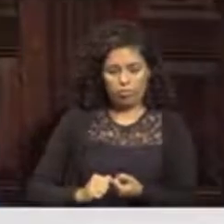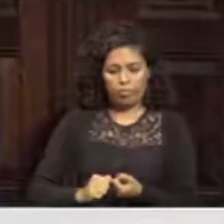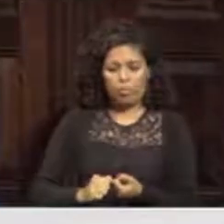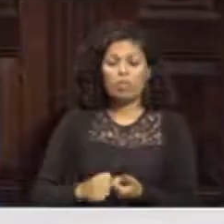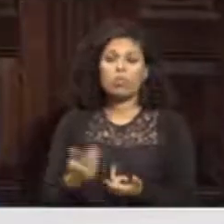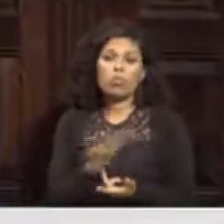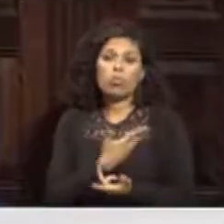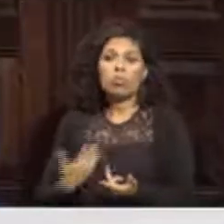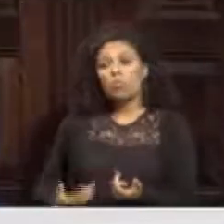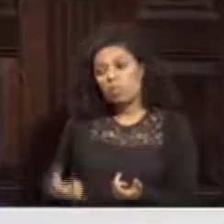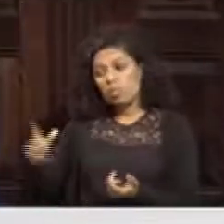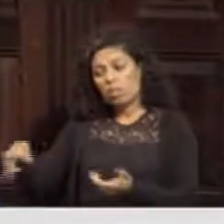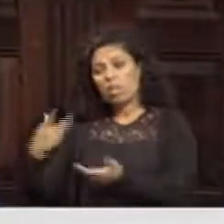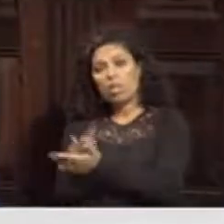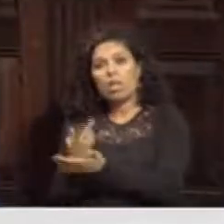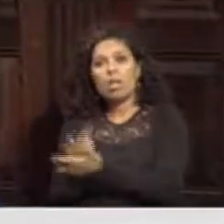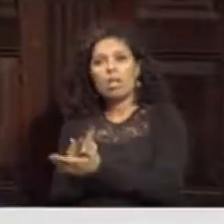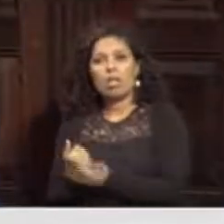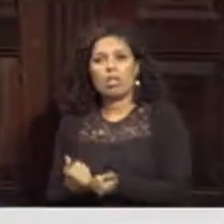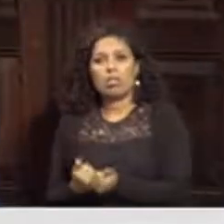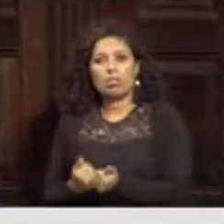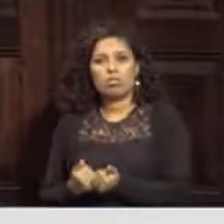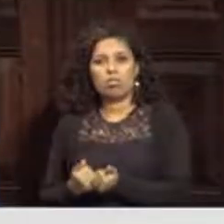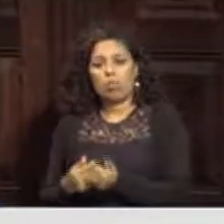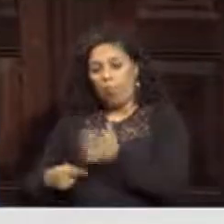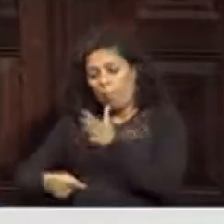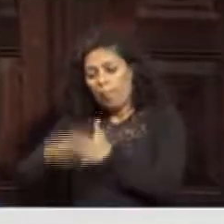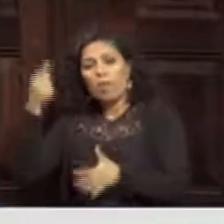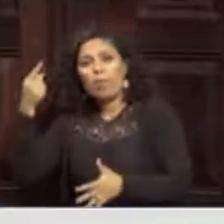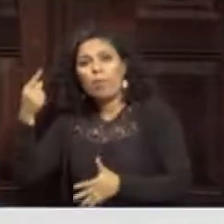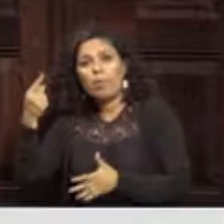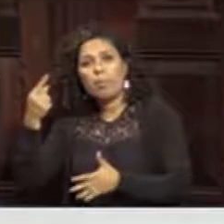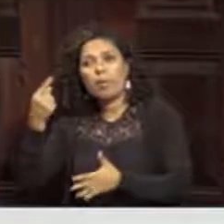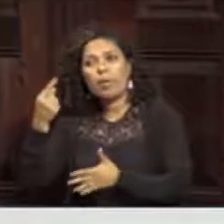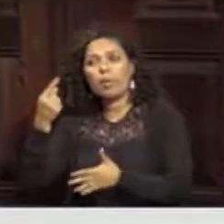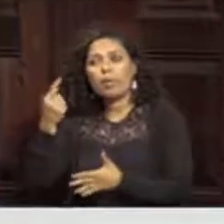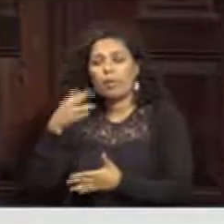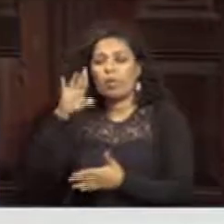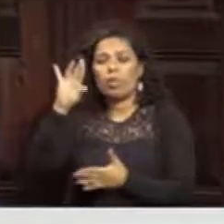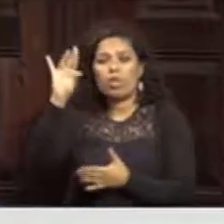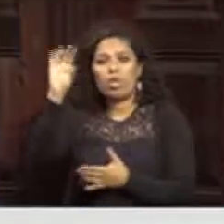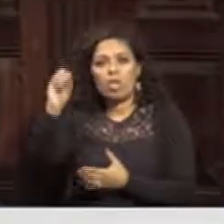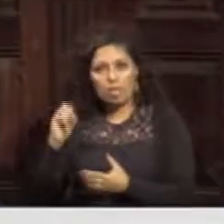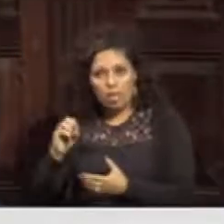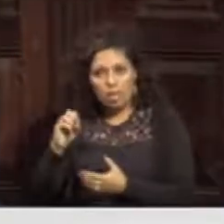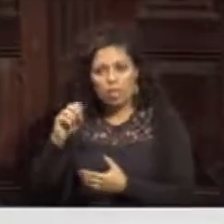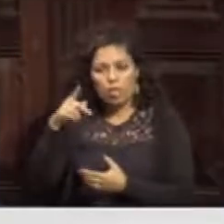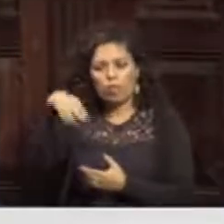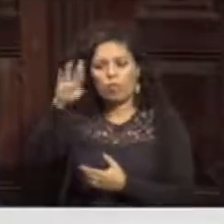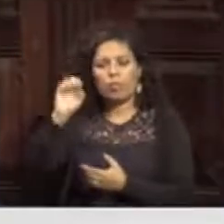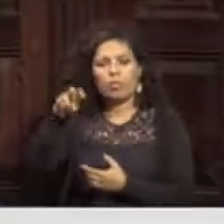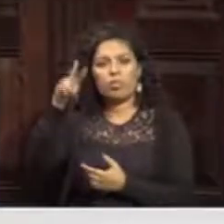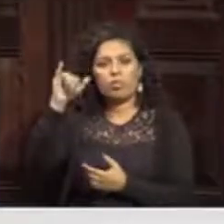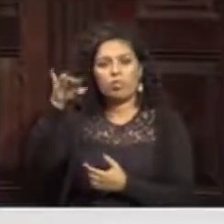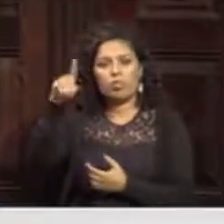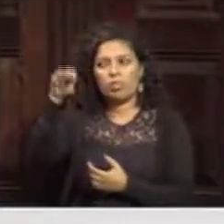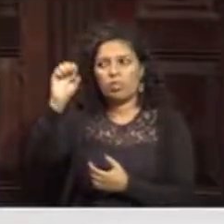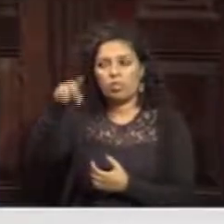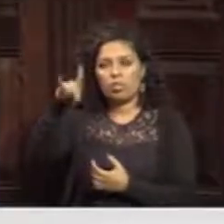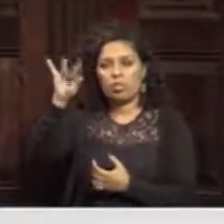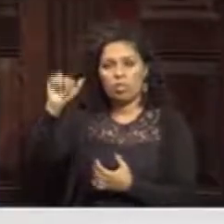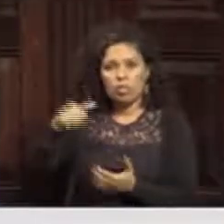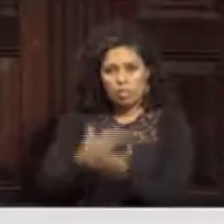Previdência e depois diz que o sistema previdenciário não tem solução. Aí quando ele vai fazer o termo de